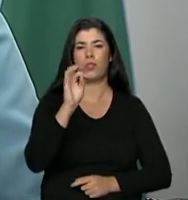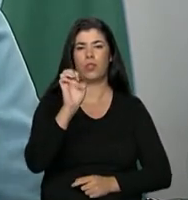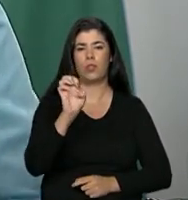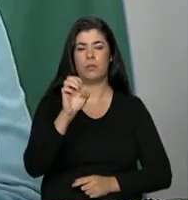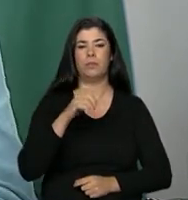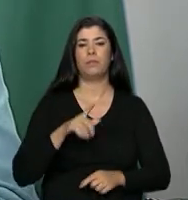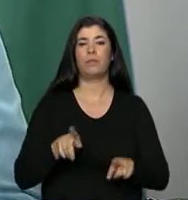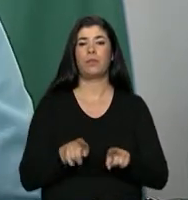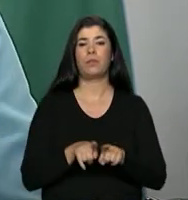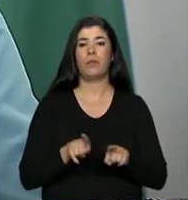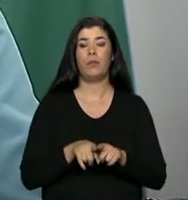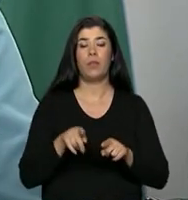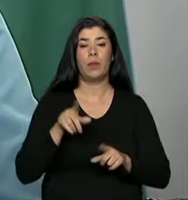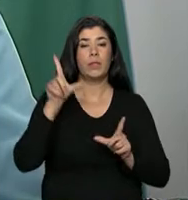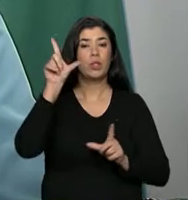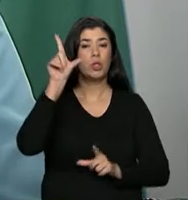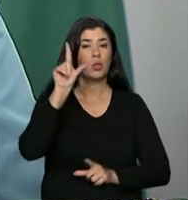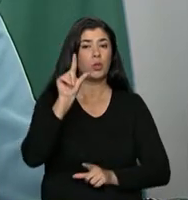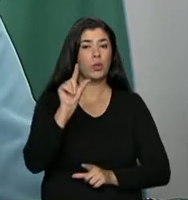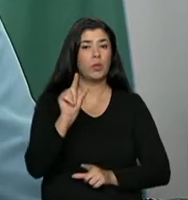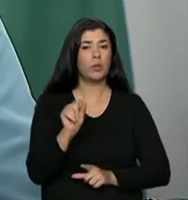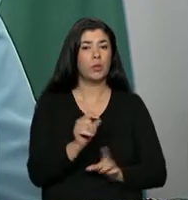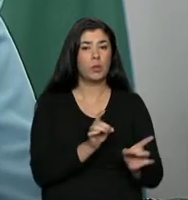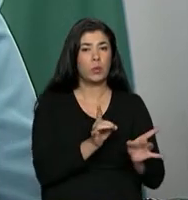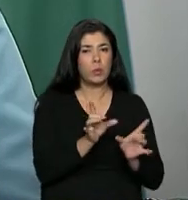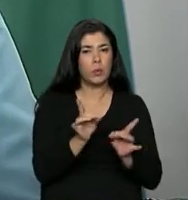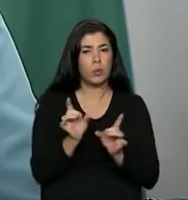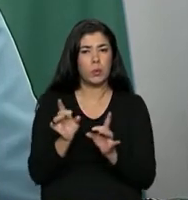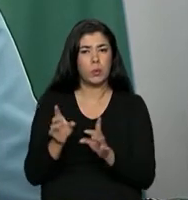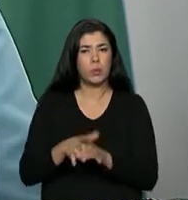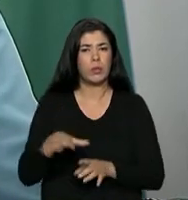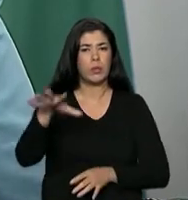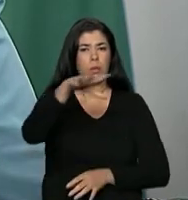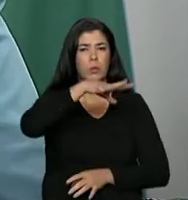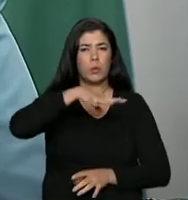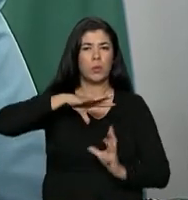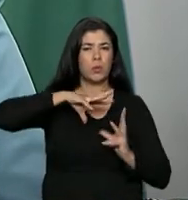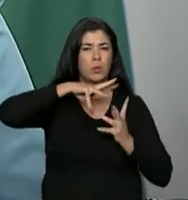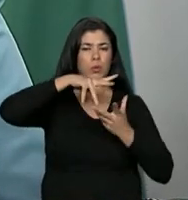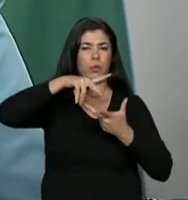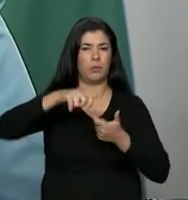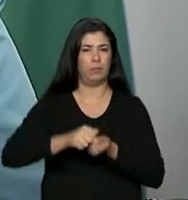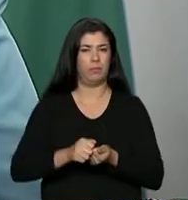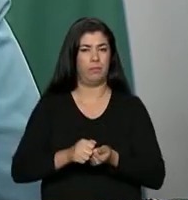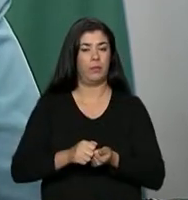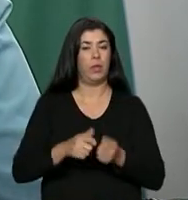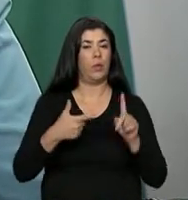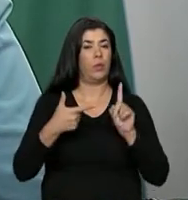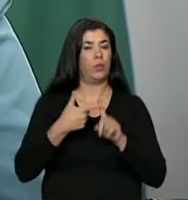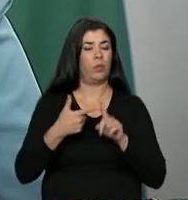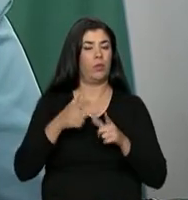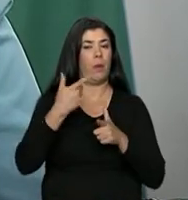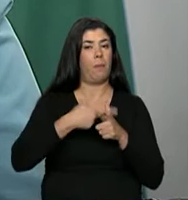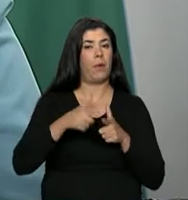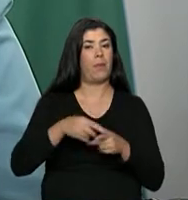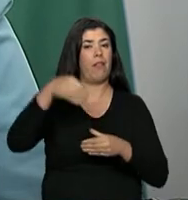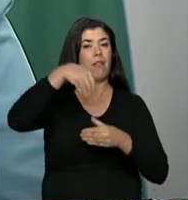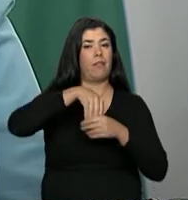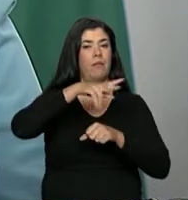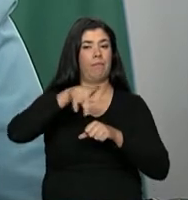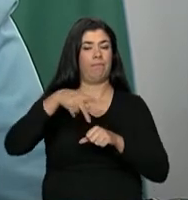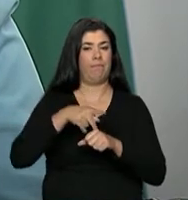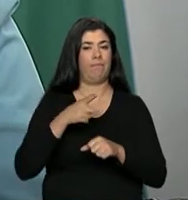além de uma redução drástica do comércio internacional. As de ordem interna, nós também